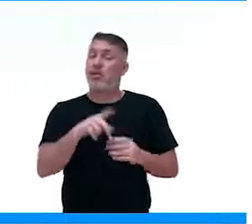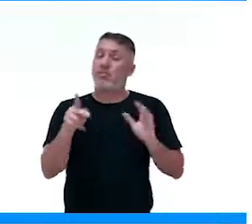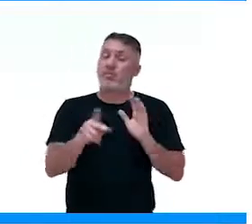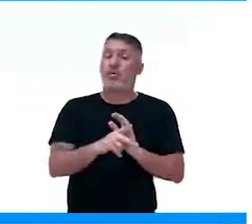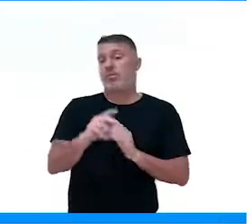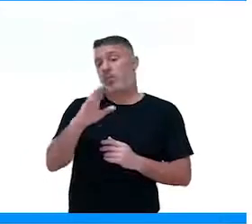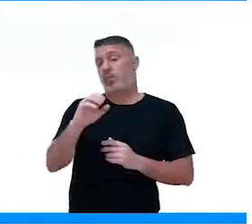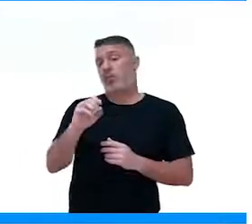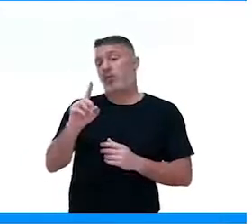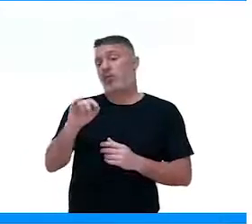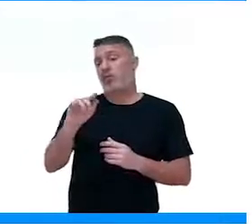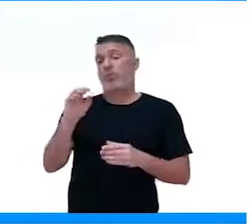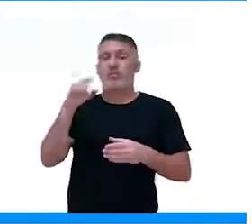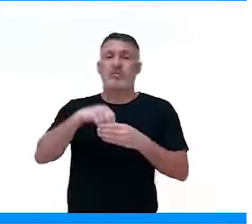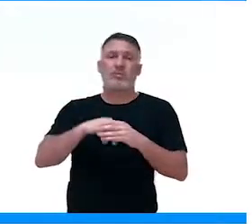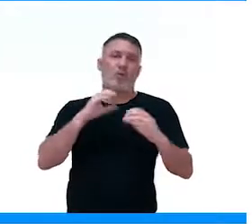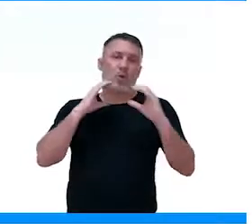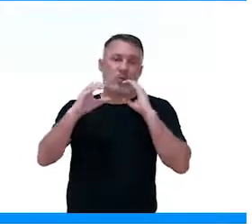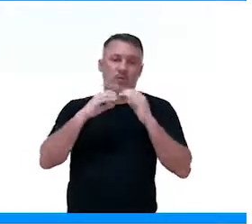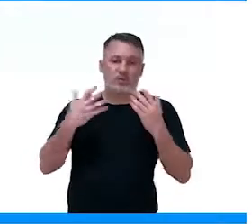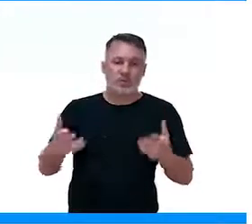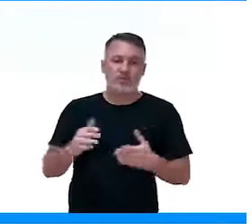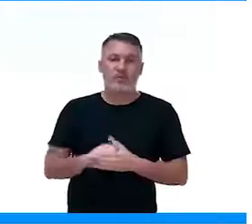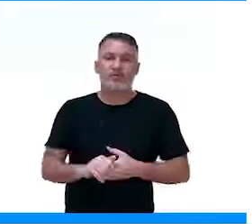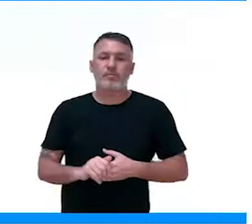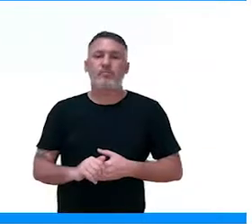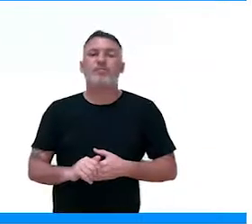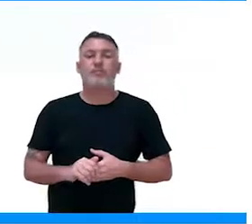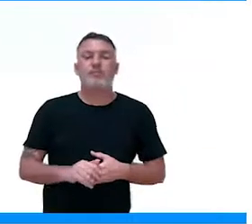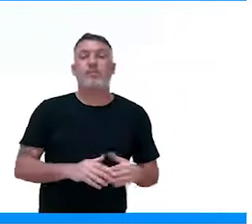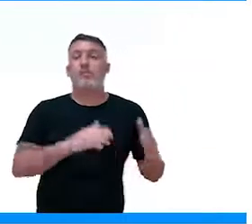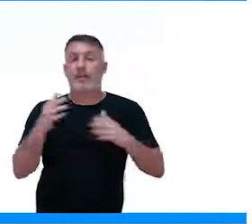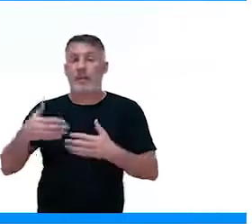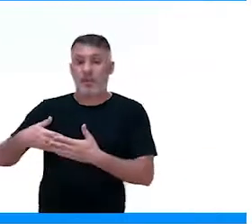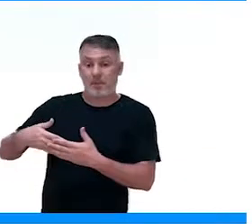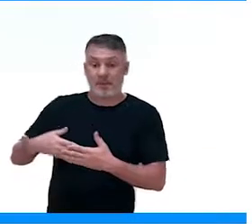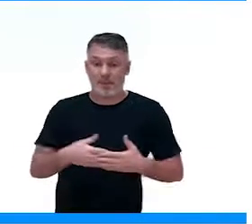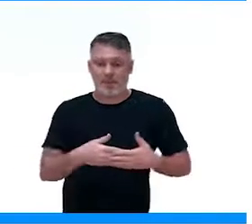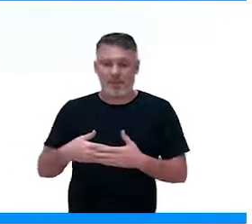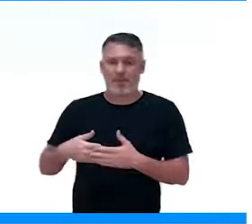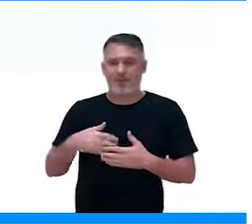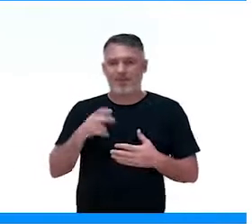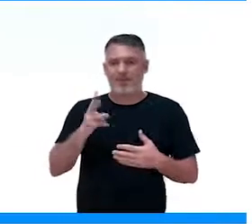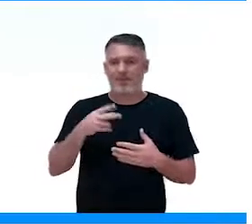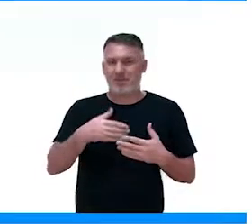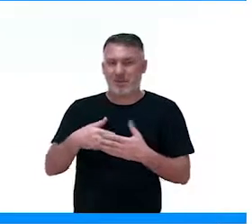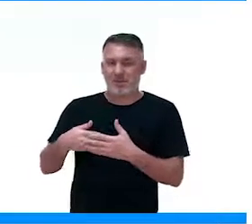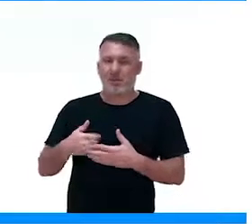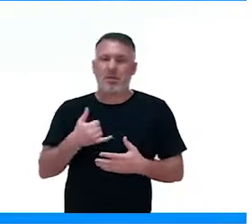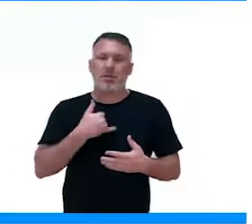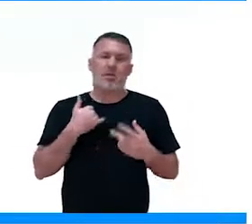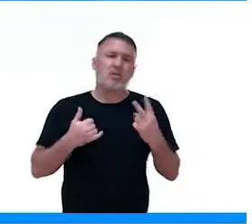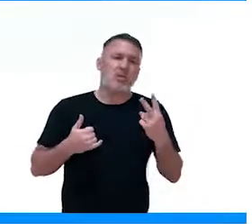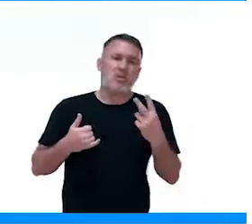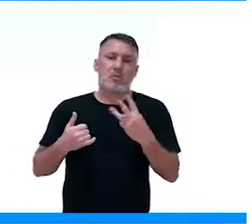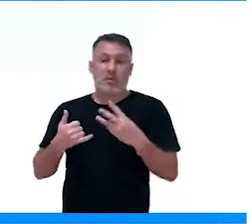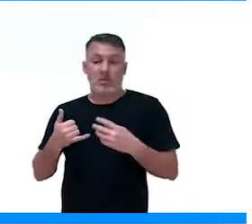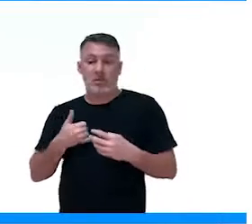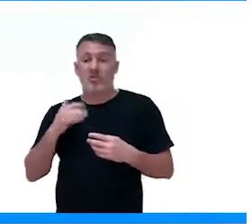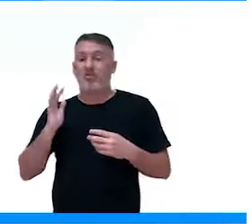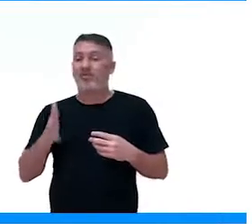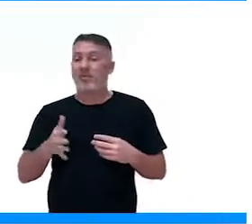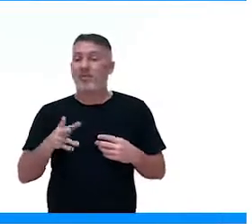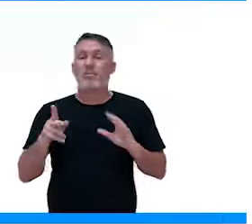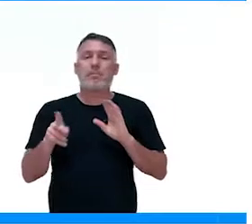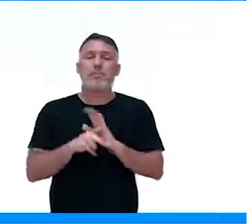próprio código linguístico que eu estou utilizando agora para me expressar. Bom, os bebês, a gente até falou dos bebês, né? Aos 2 ou 3